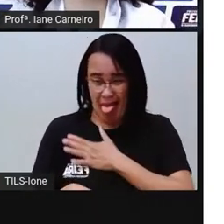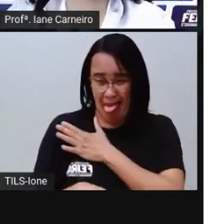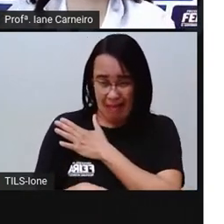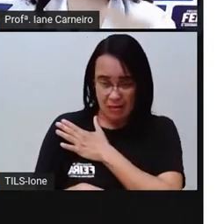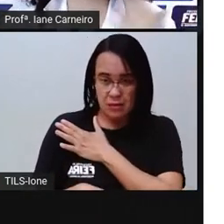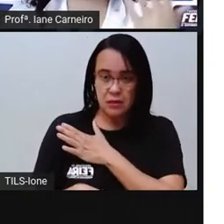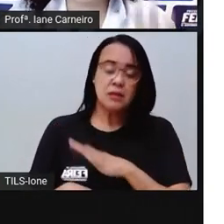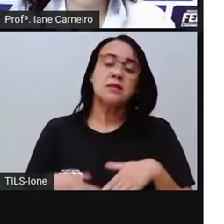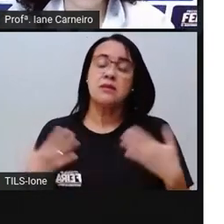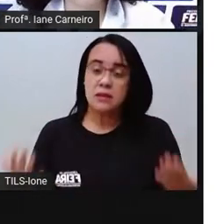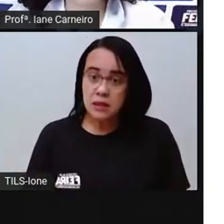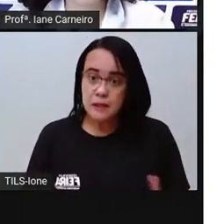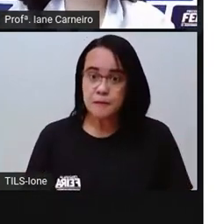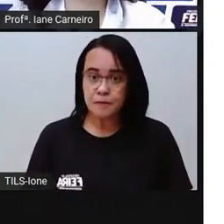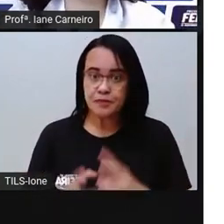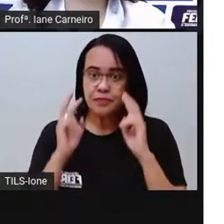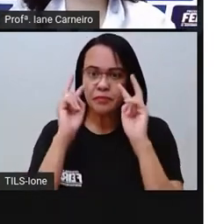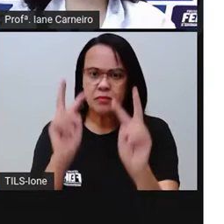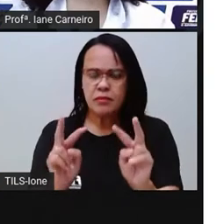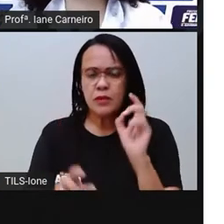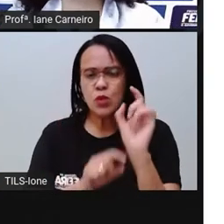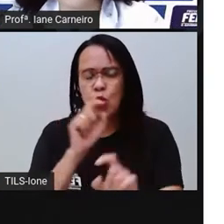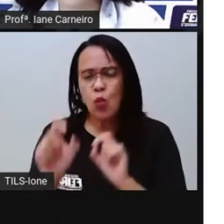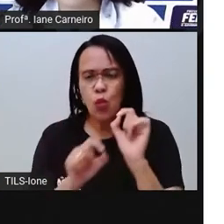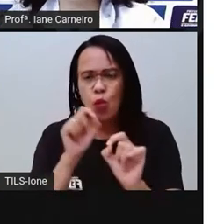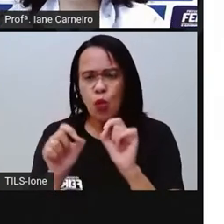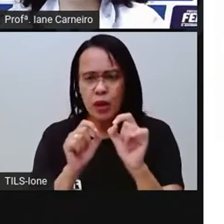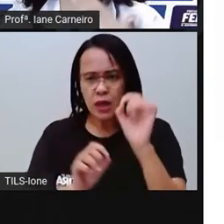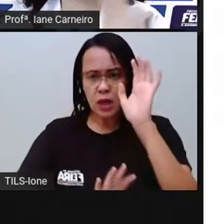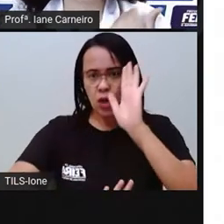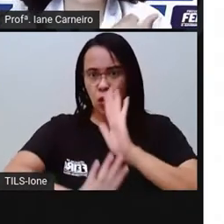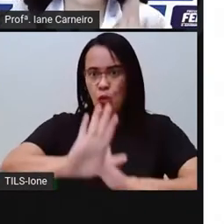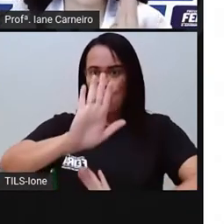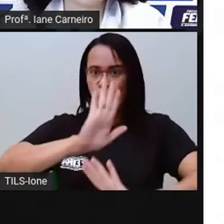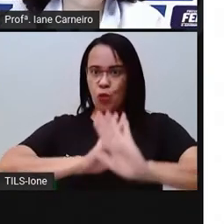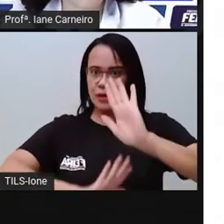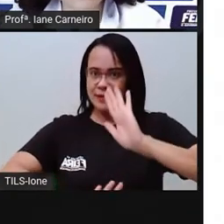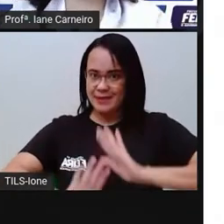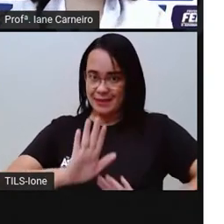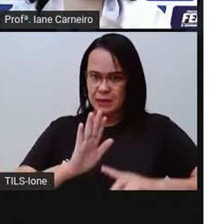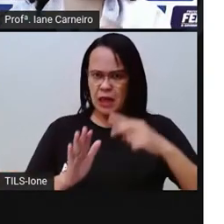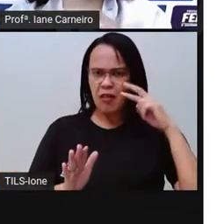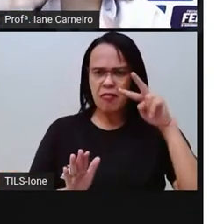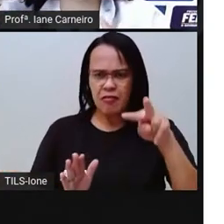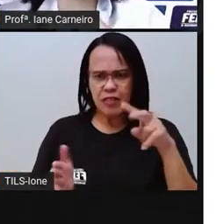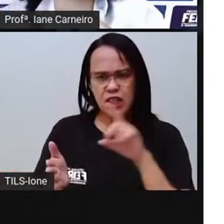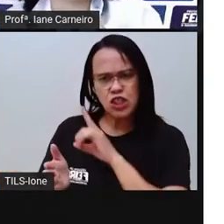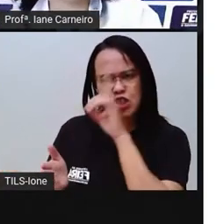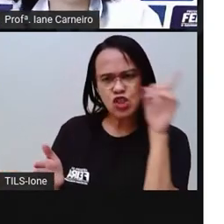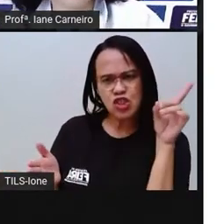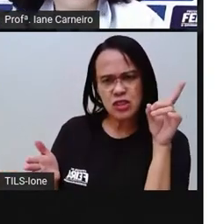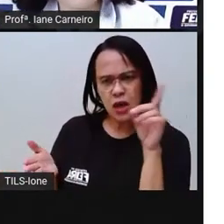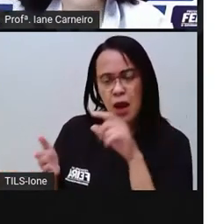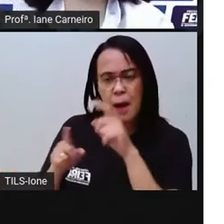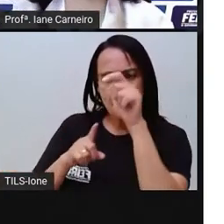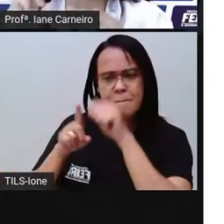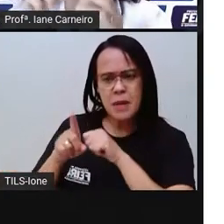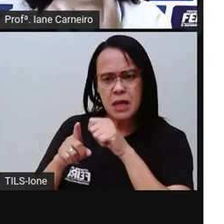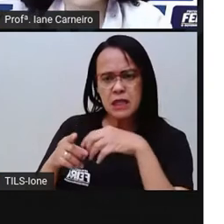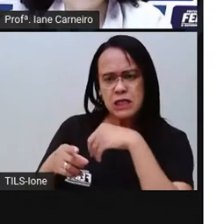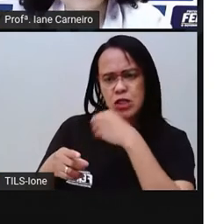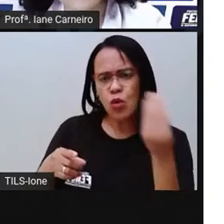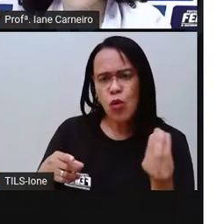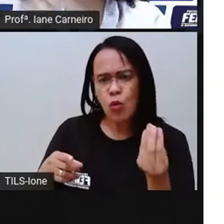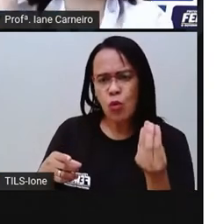Então, e observar também, ter esse cuidado de ver se o alimento está vencido, se já passou do prazo de validade. Então, tem que